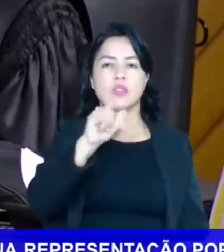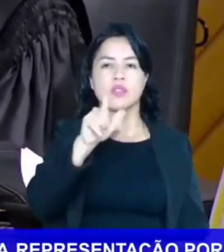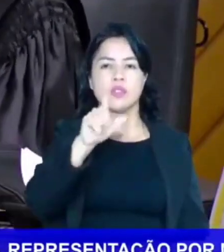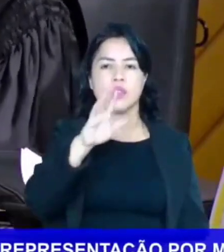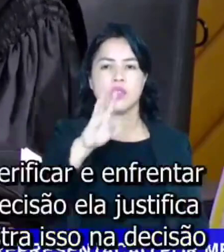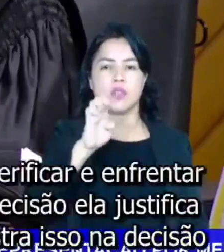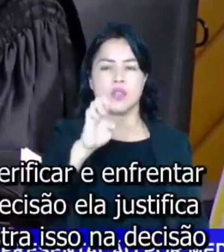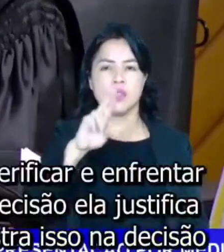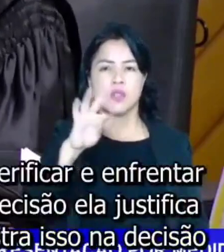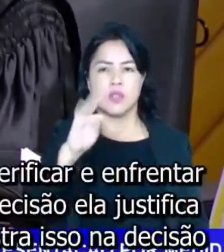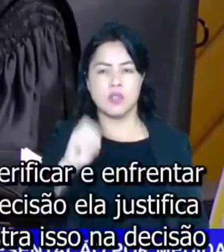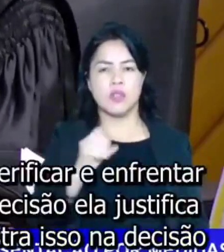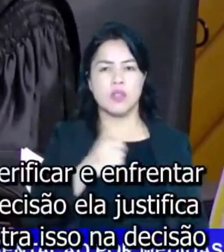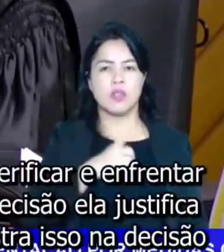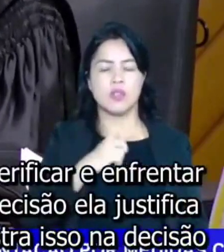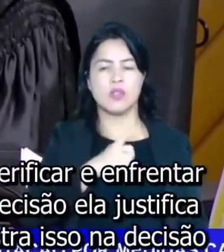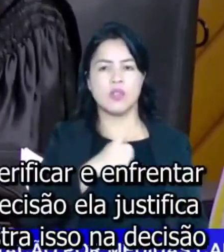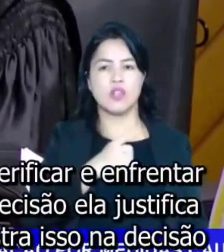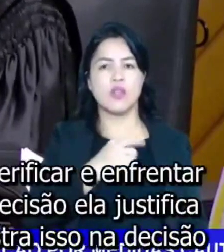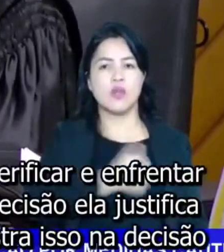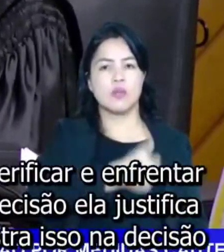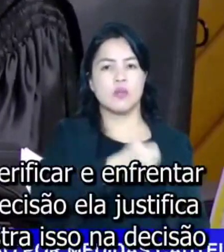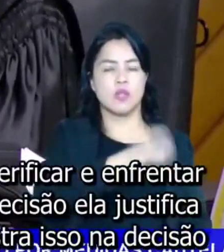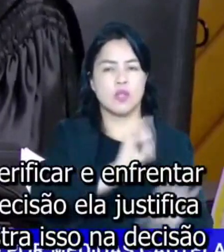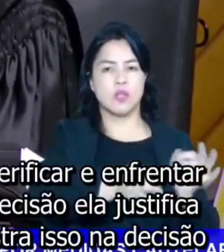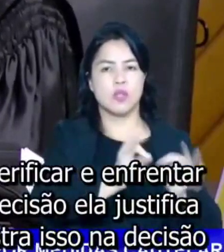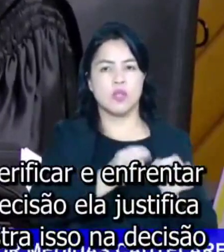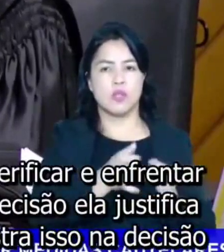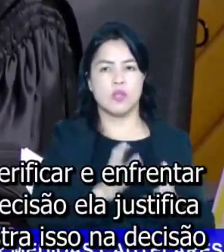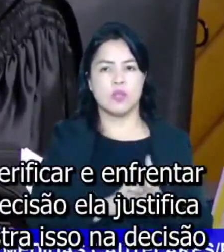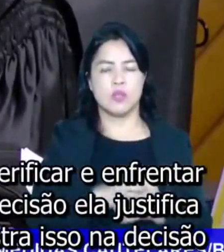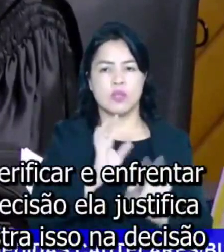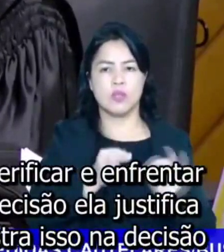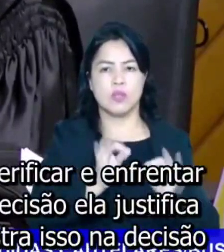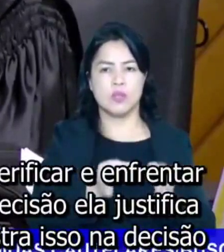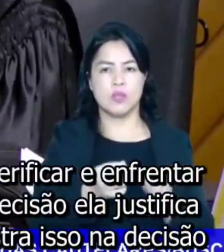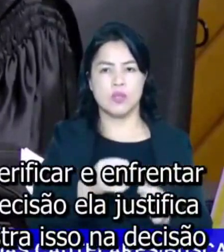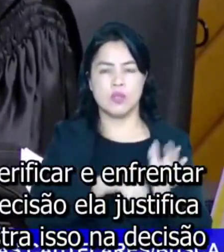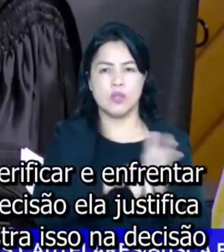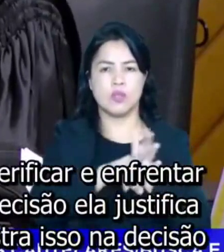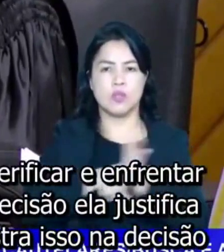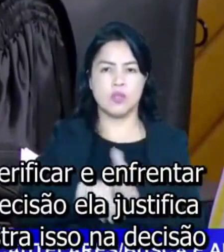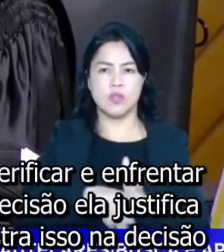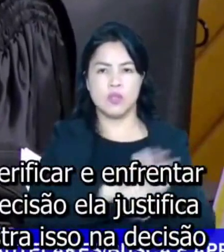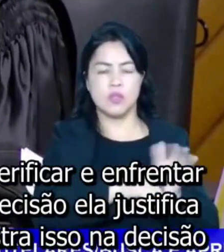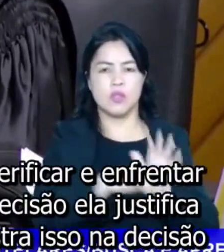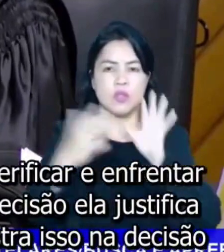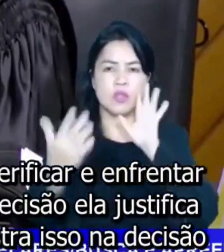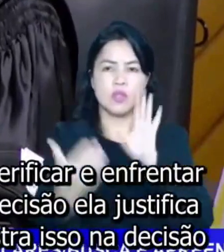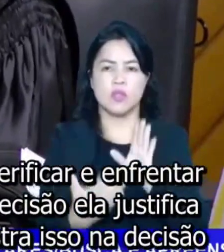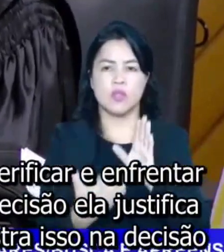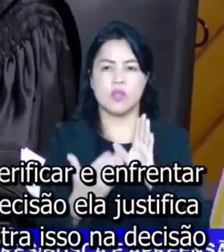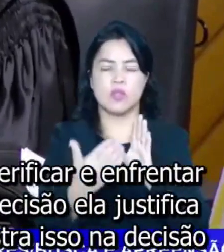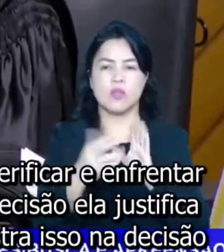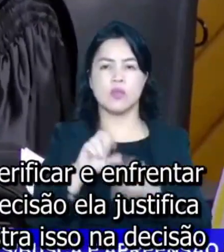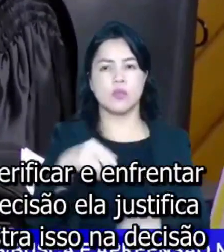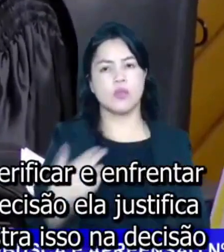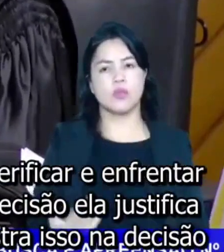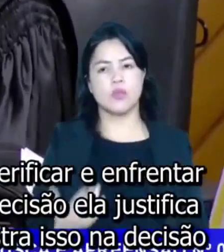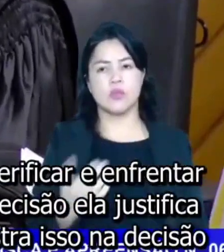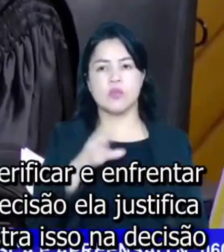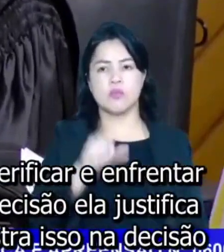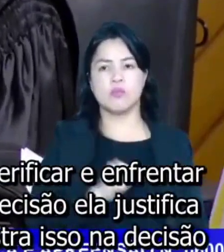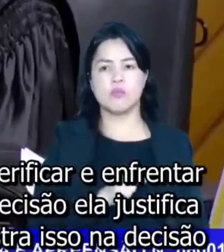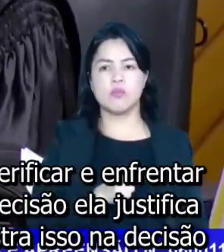autorizou. E a fundamentação do primeiro grau é porque a juíza, ao verificar e enfrentar o deferimento ou não das